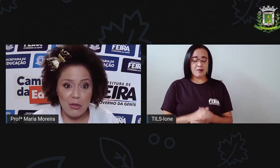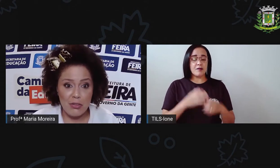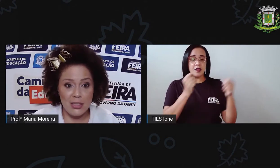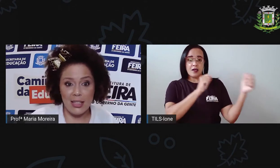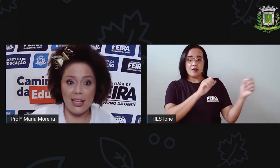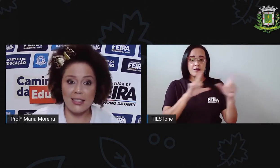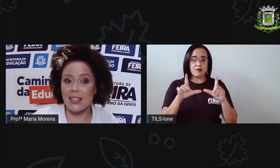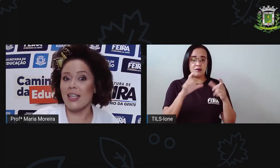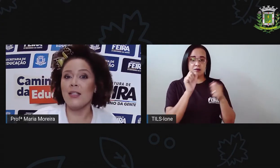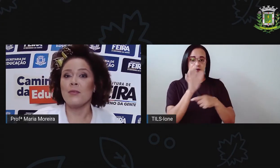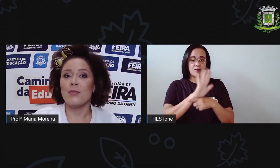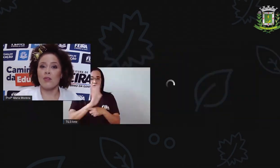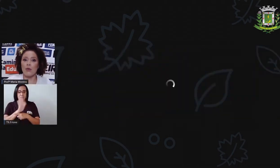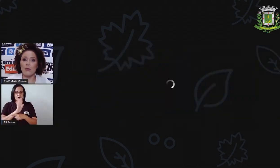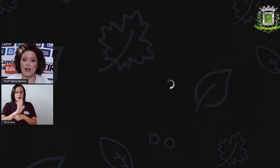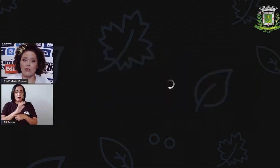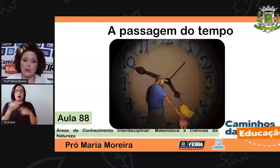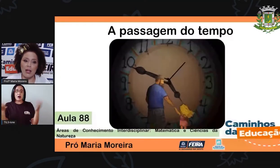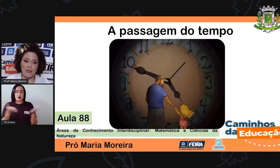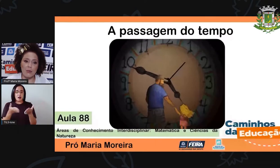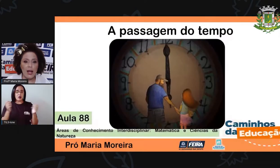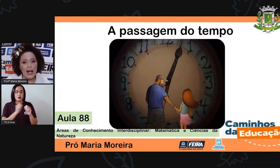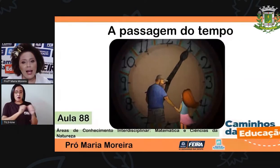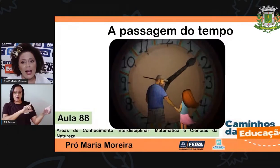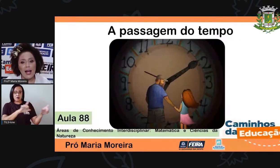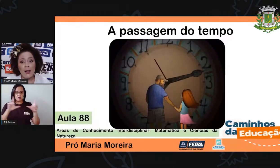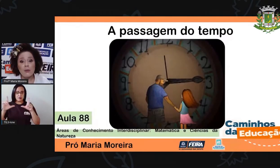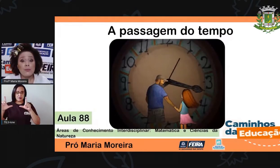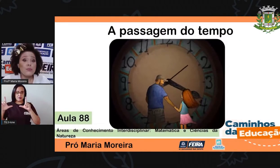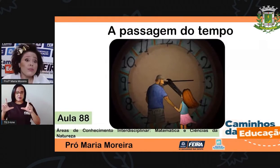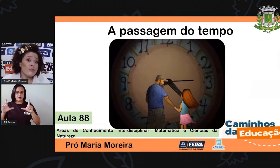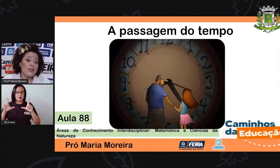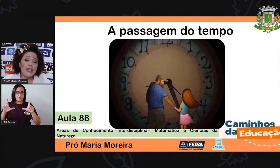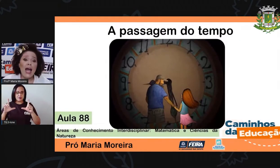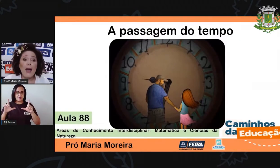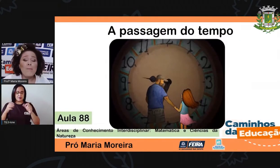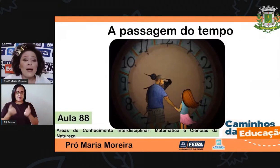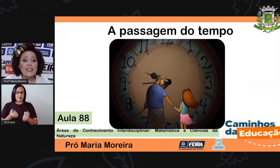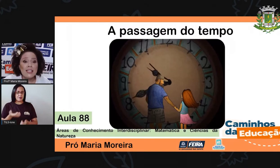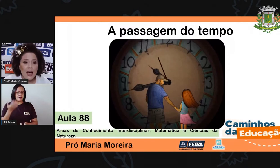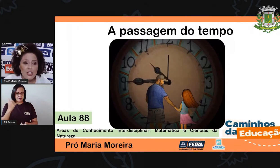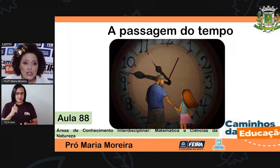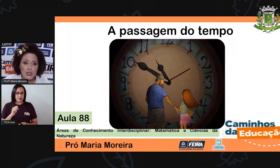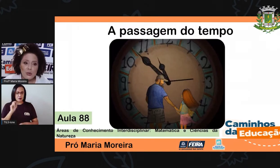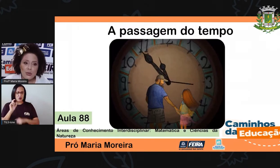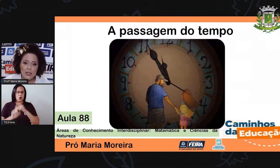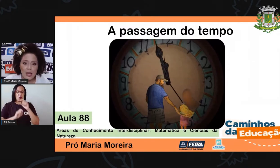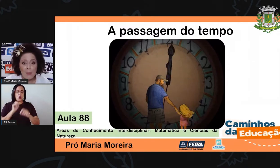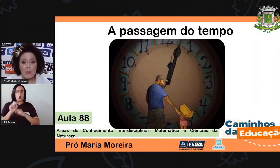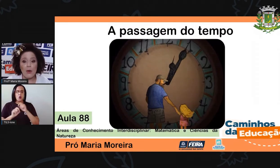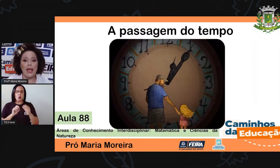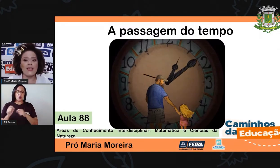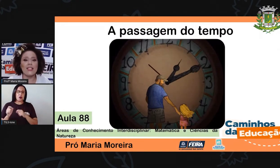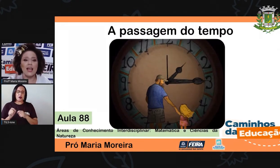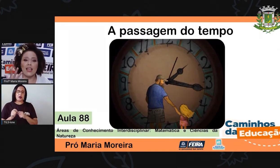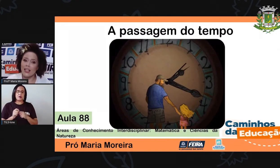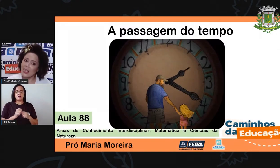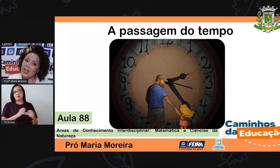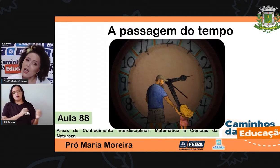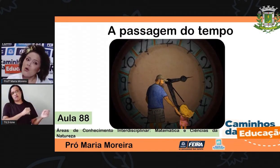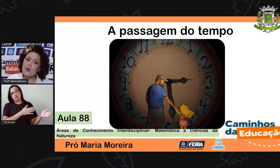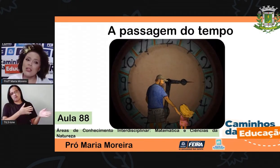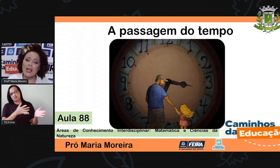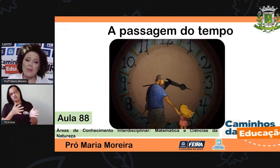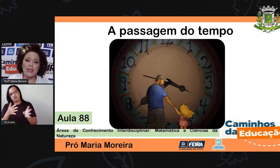slide com vocês, né? Vamos lá, vamos lá, vamos lá. A passagem do tempo, eis aí,